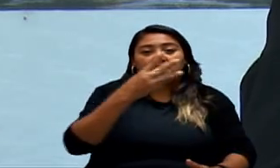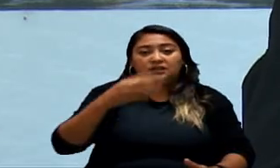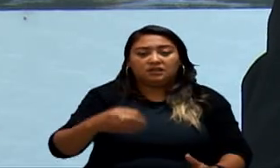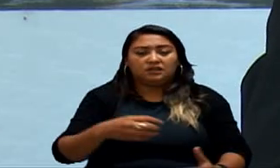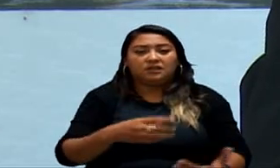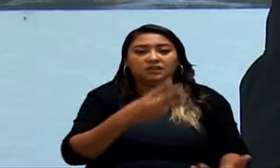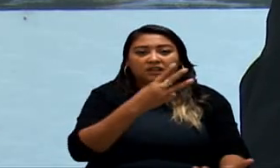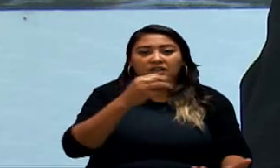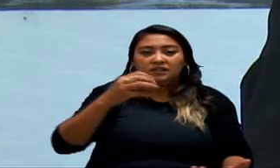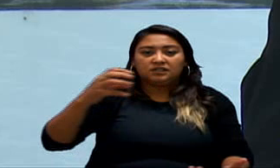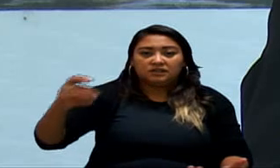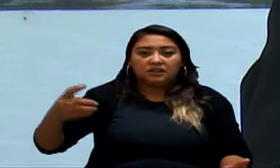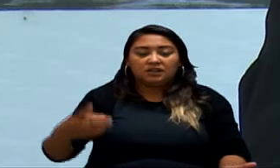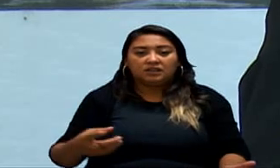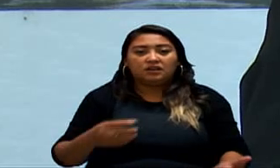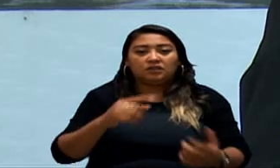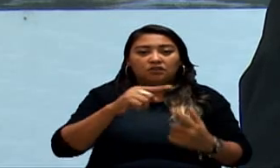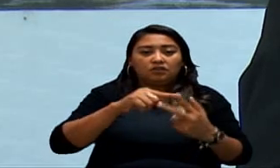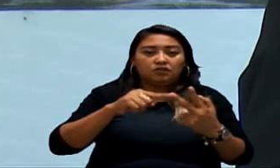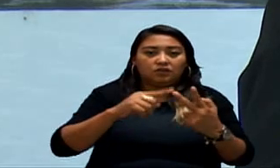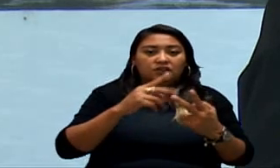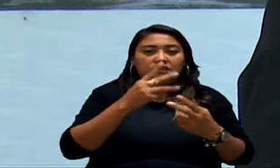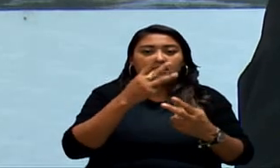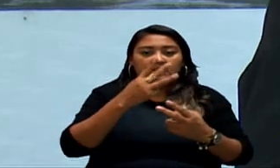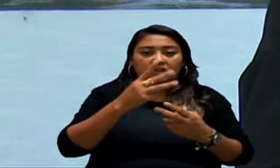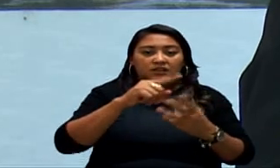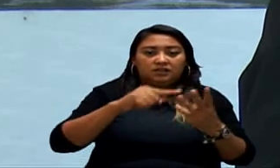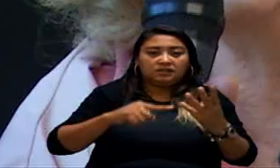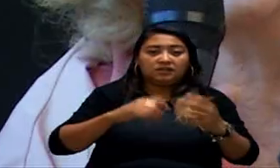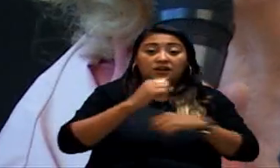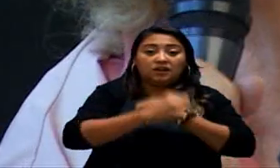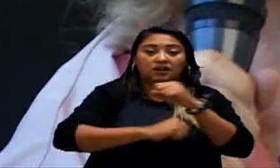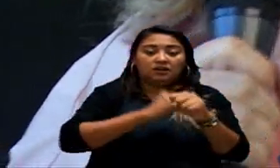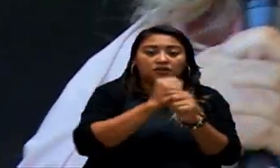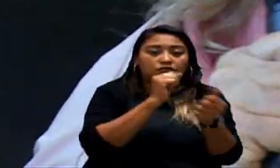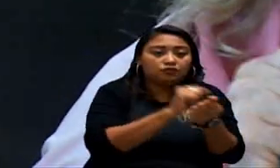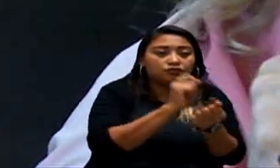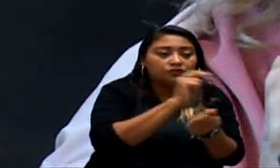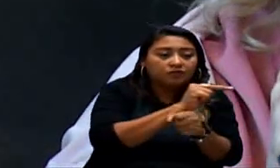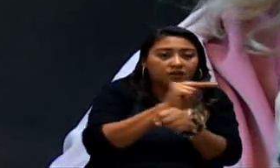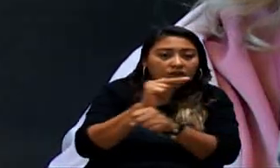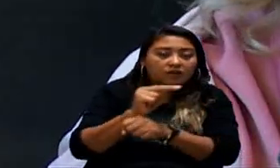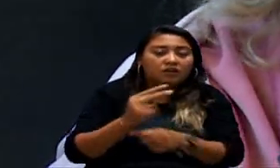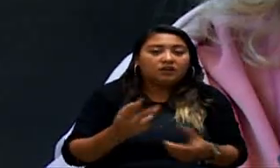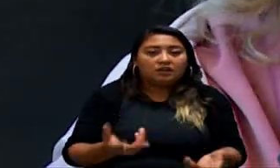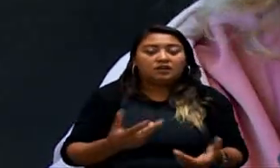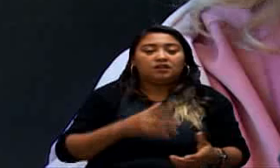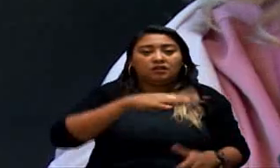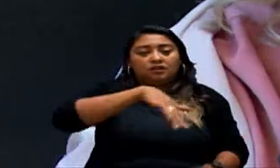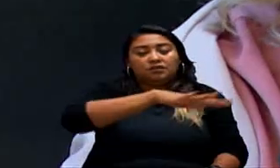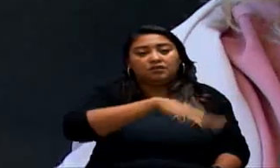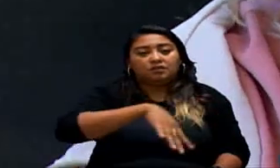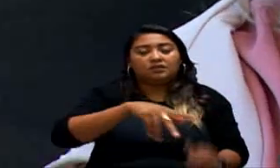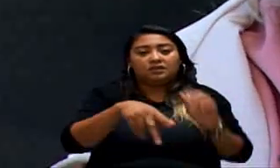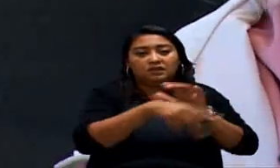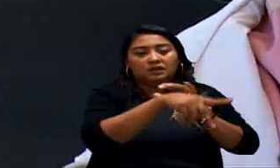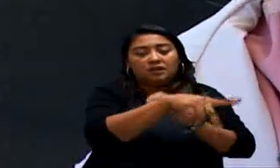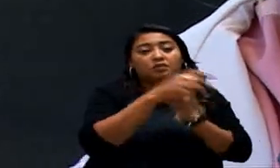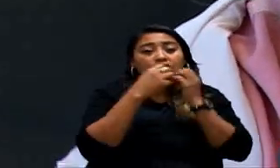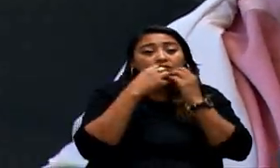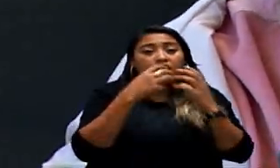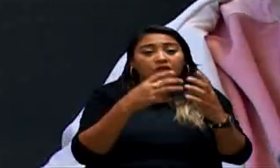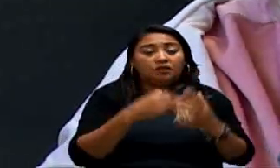e ainda vou ter que acompanhar por 2, 3 anos. Isso. Falei, ele estava com duas árvores dentro do pátio dele. É bom, e isso é muito bom